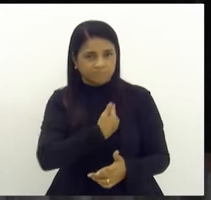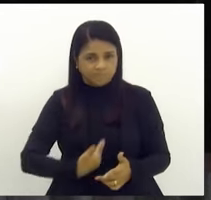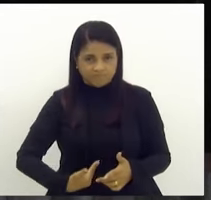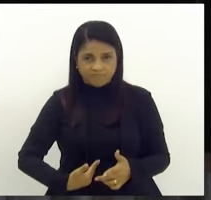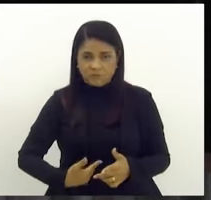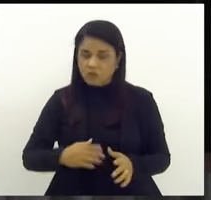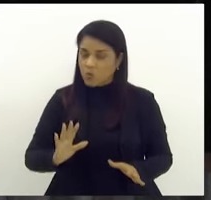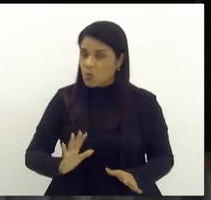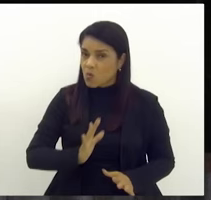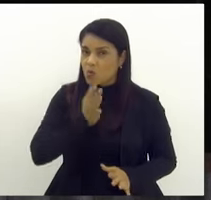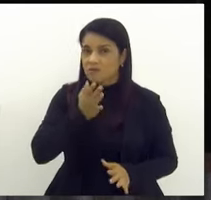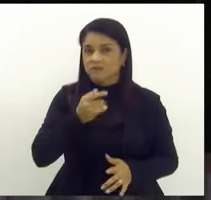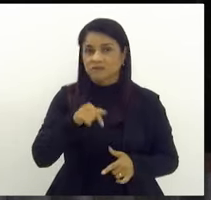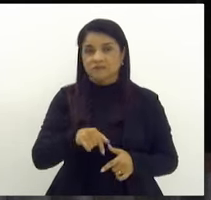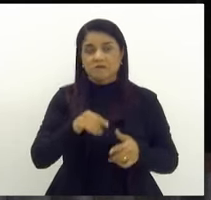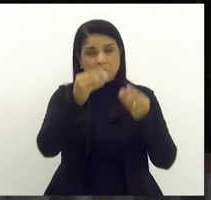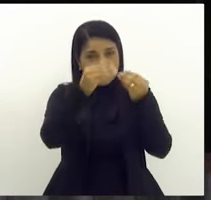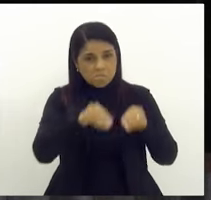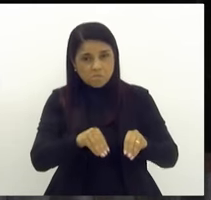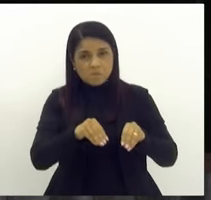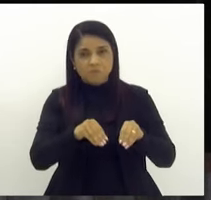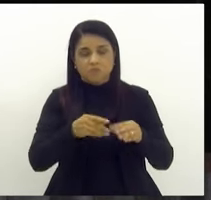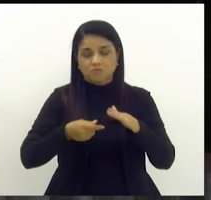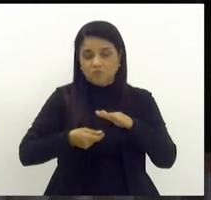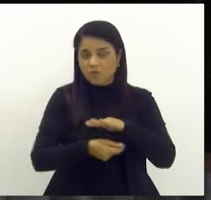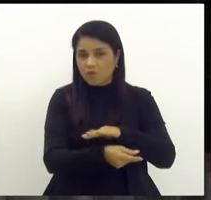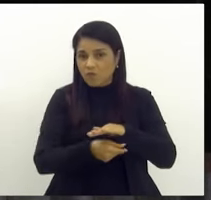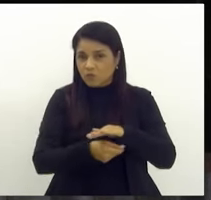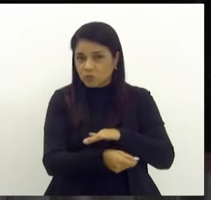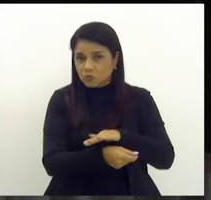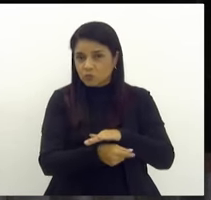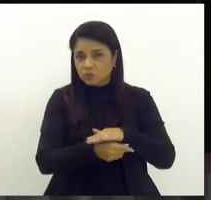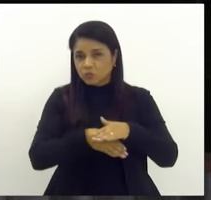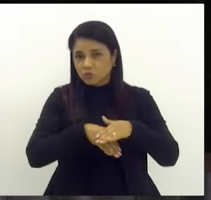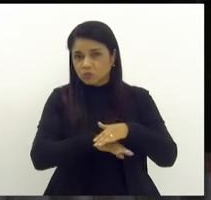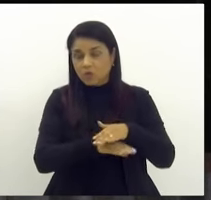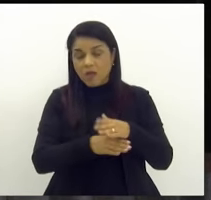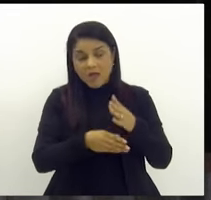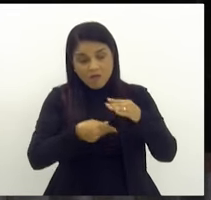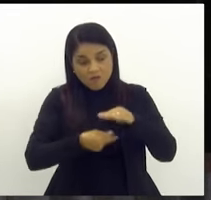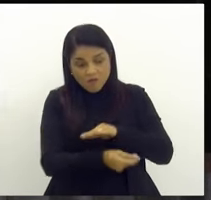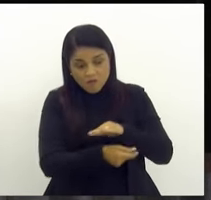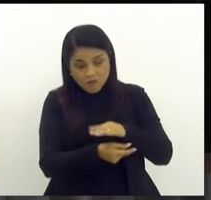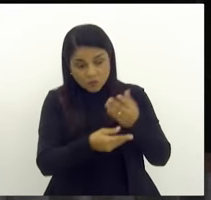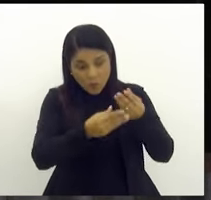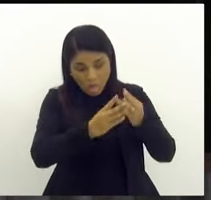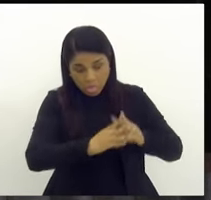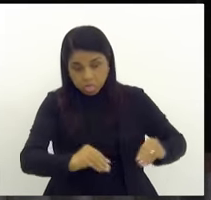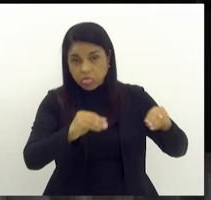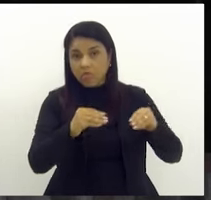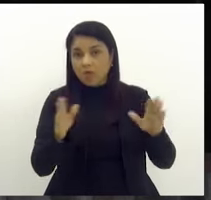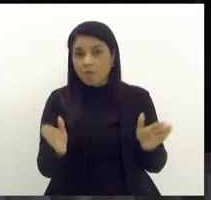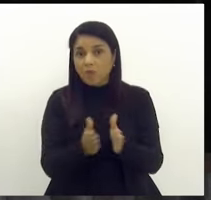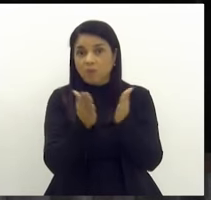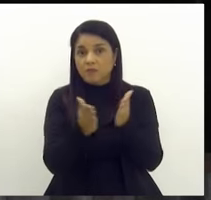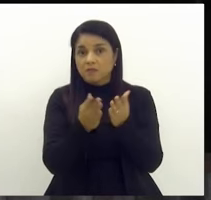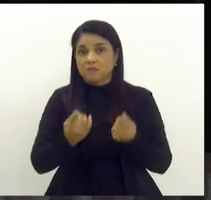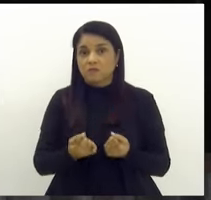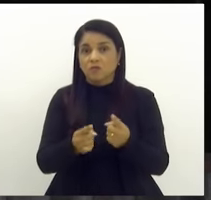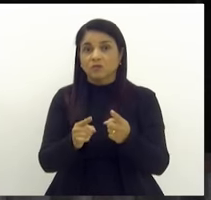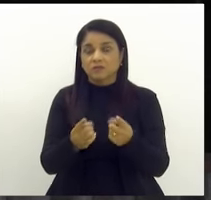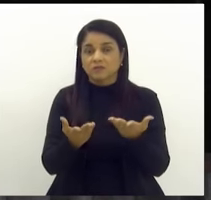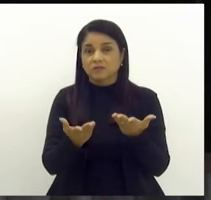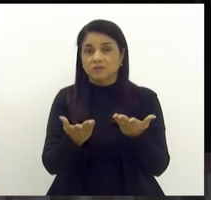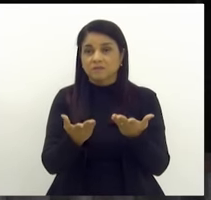terríveis que vem prejudicar ainda mais os Fundos que nós temos que imagina acabar com fundo de combate à pobreza porque vai simplesmente acabar